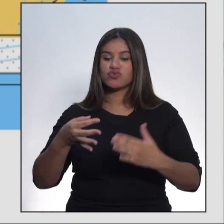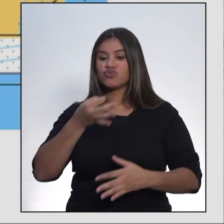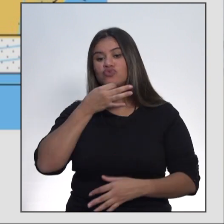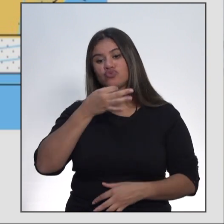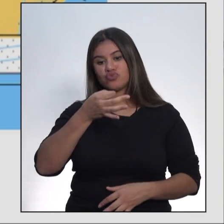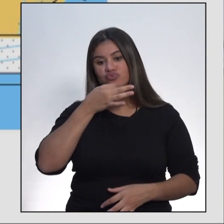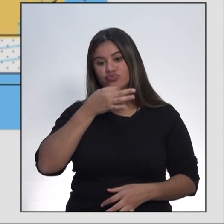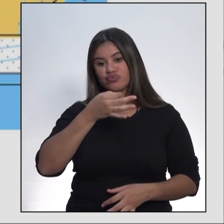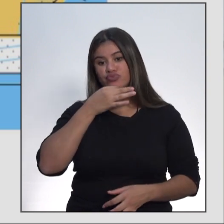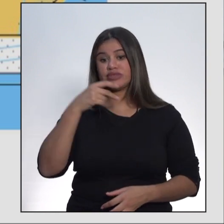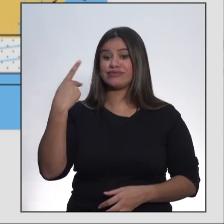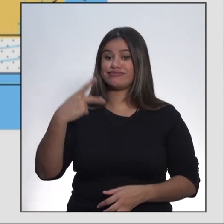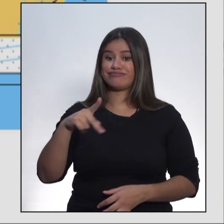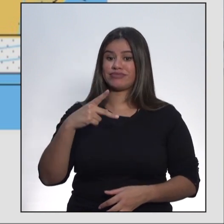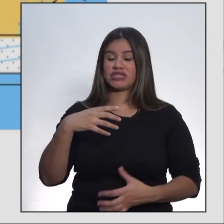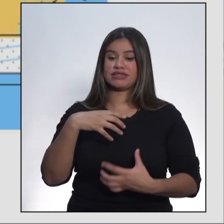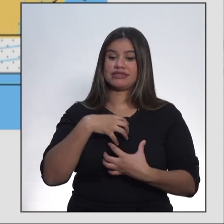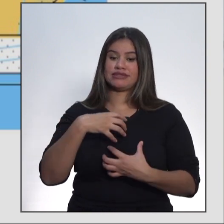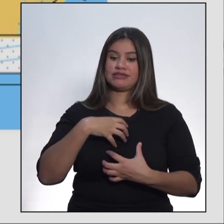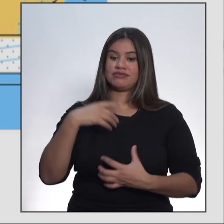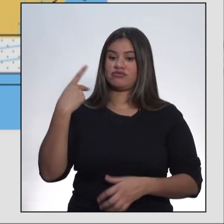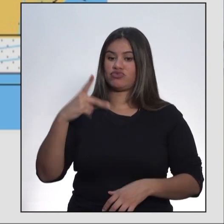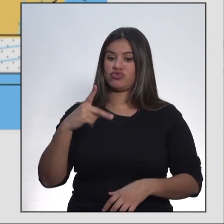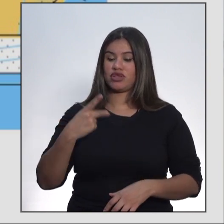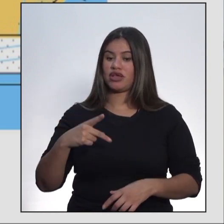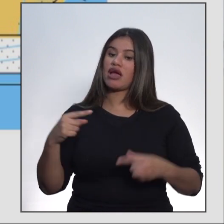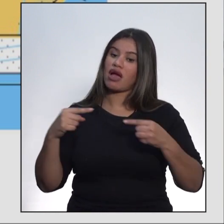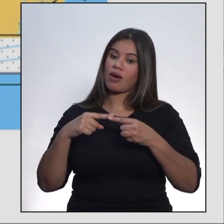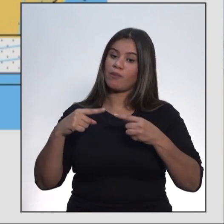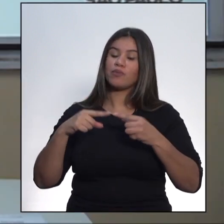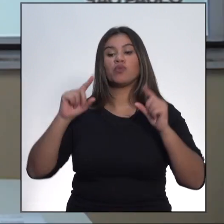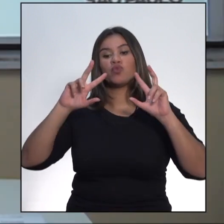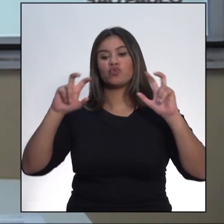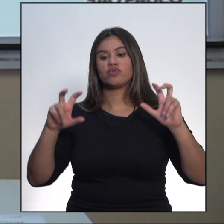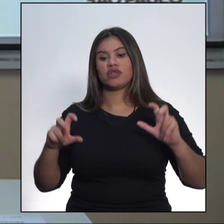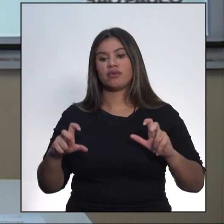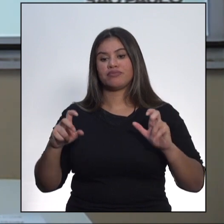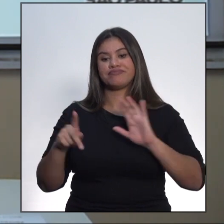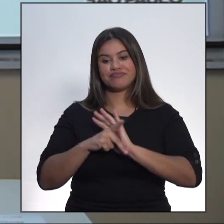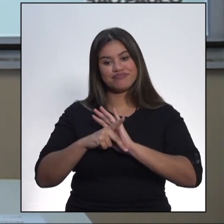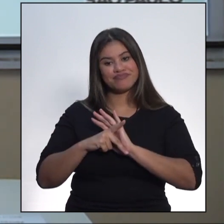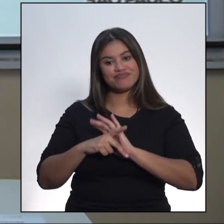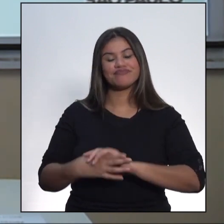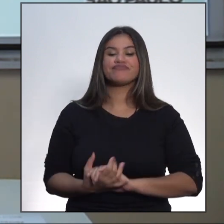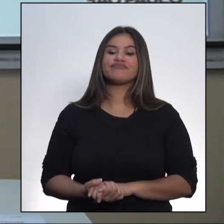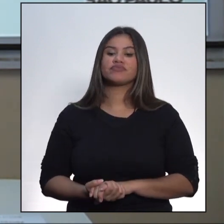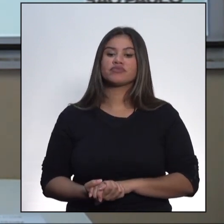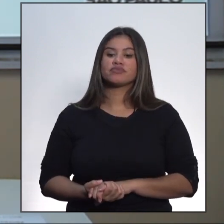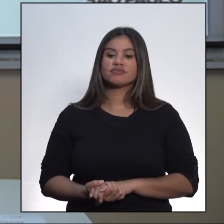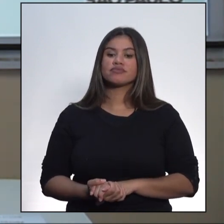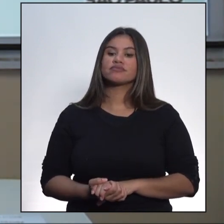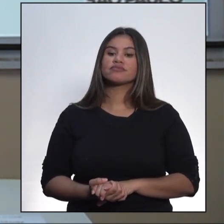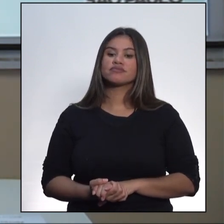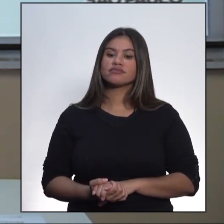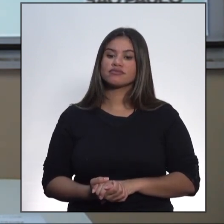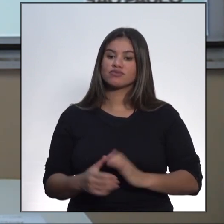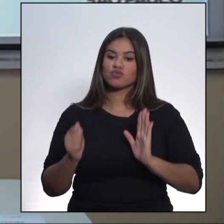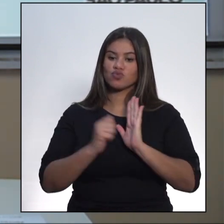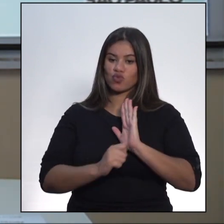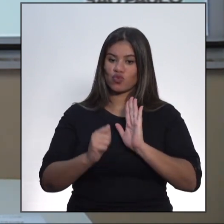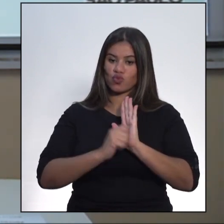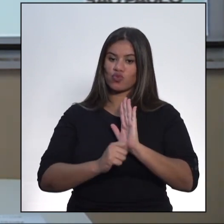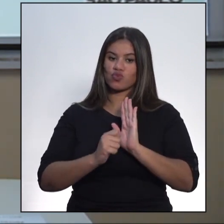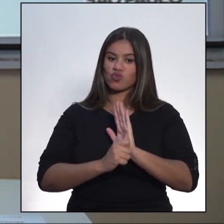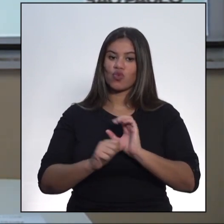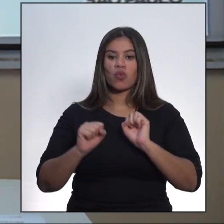ponto de vista sobre o tema em questão. Esse autor, ele pode ser um